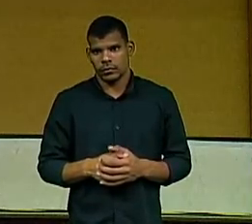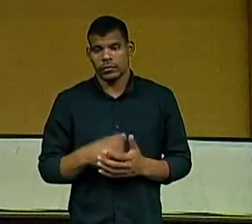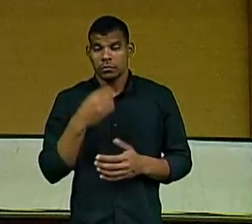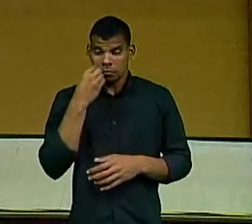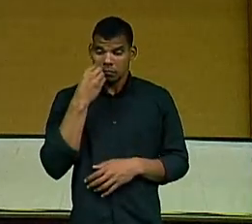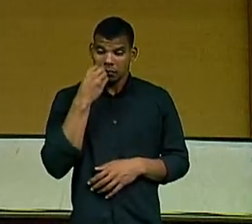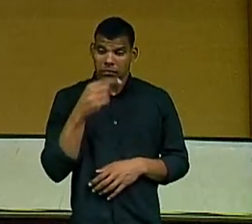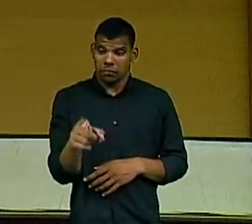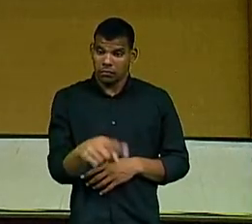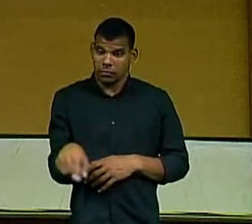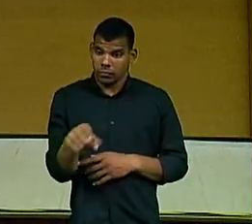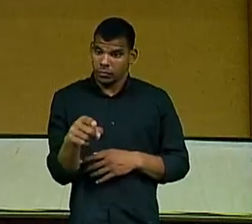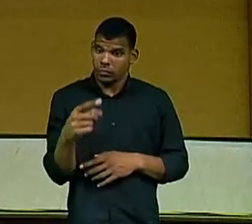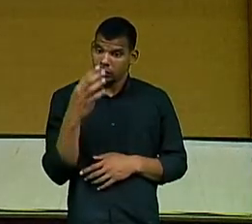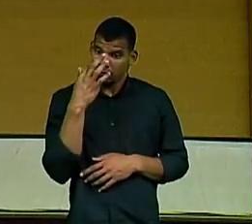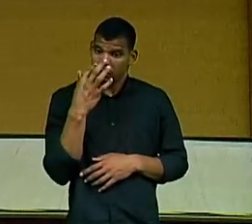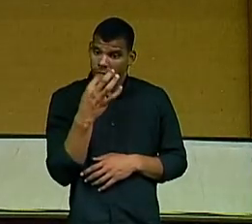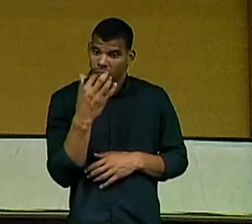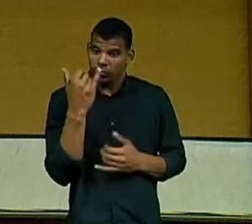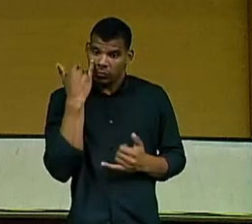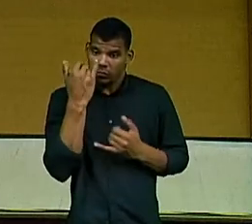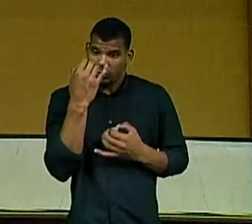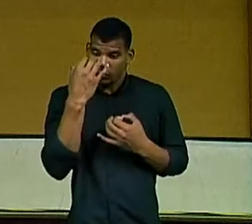né Se vocês estão Seguros